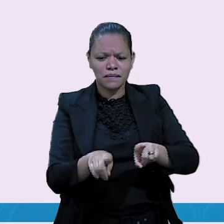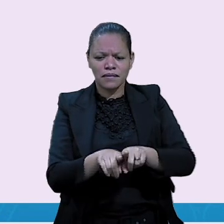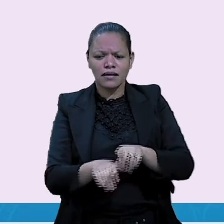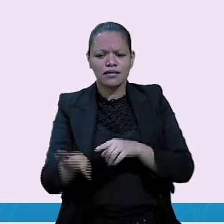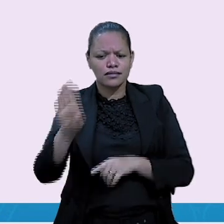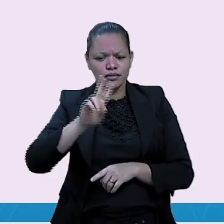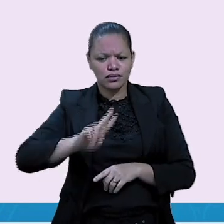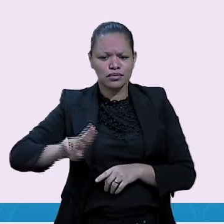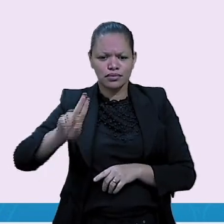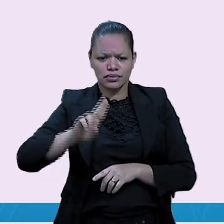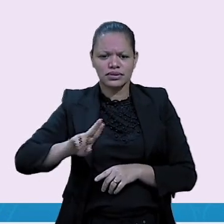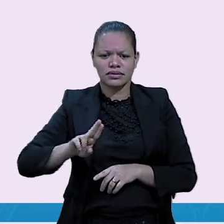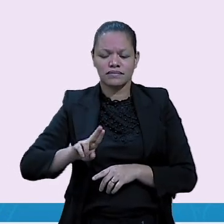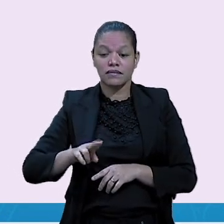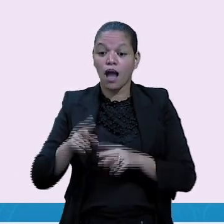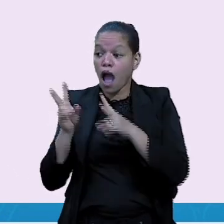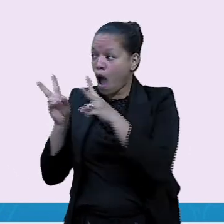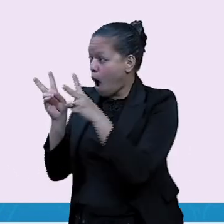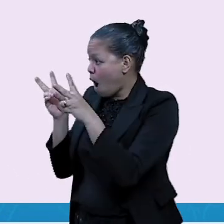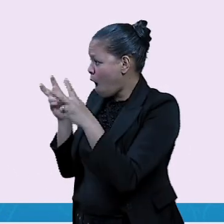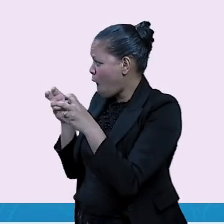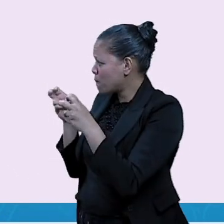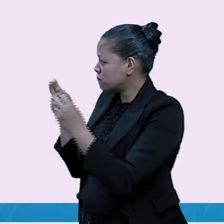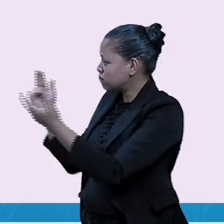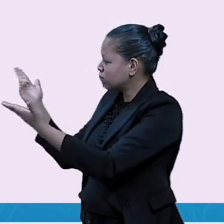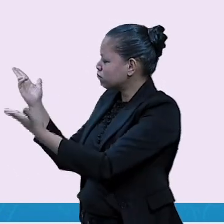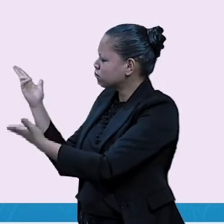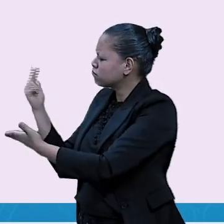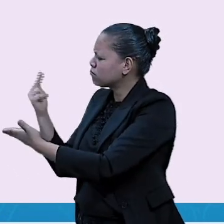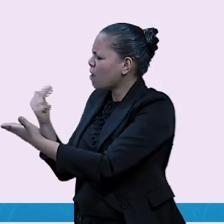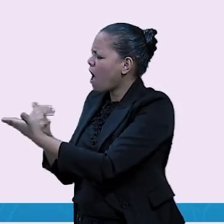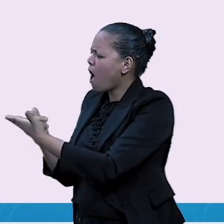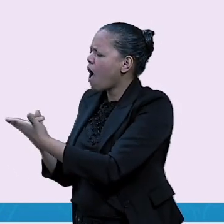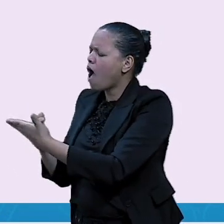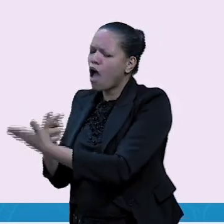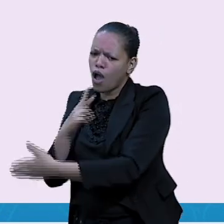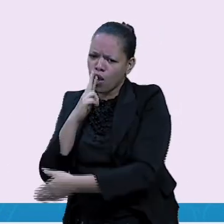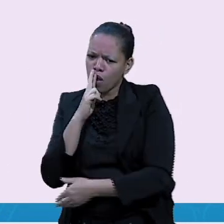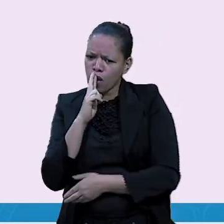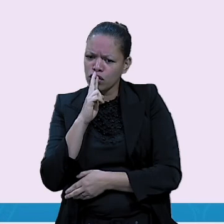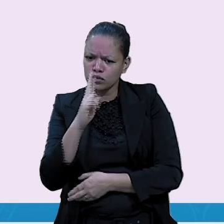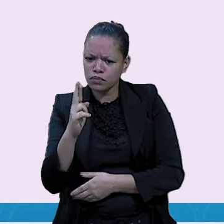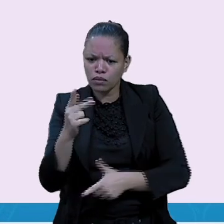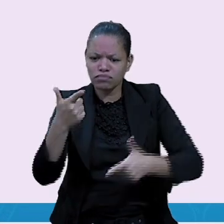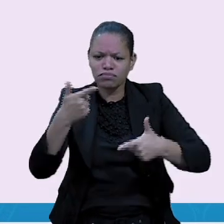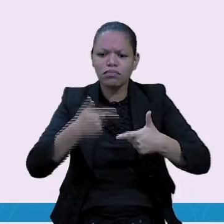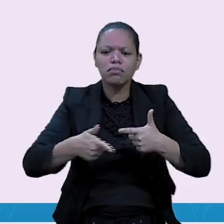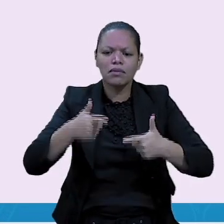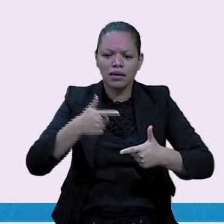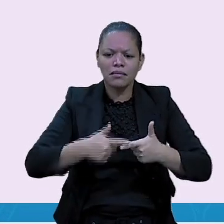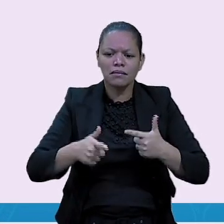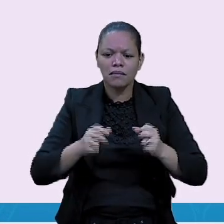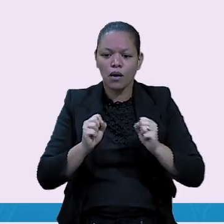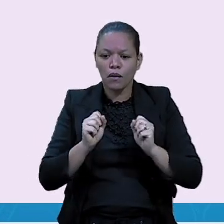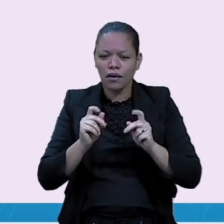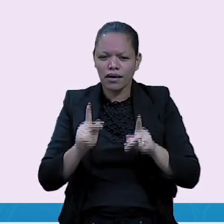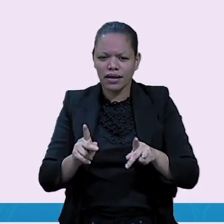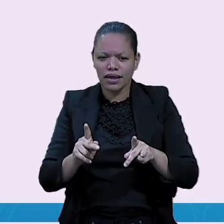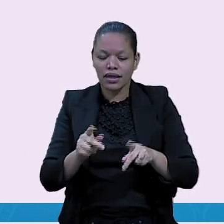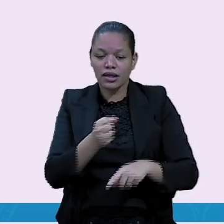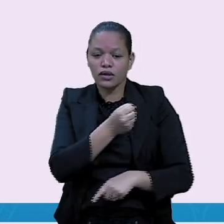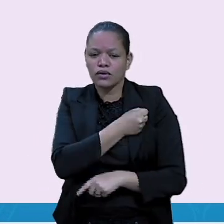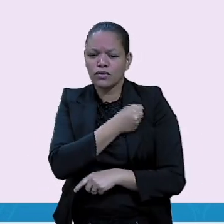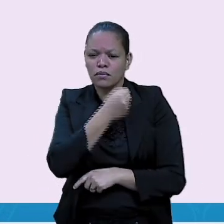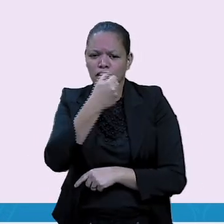Observe a imagem e responda. Agora a gente vai fazer algumas situações, problemas, dentro desse tema de medidas de comprimento.